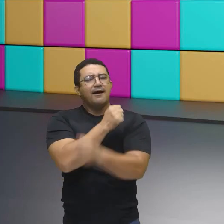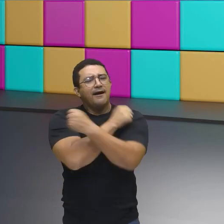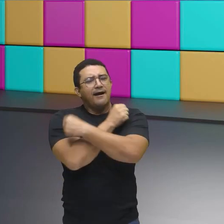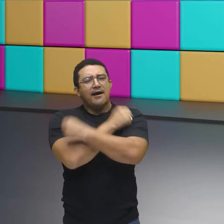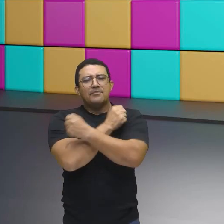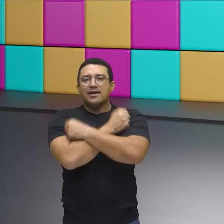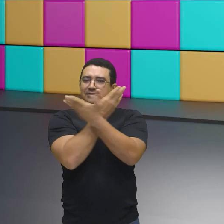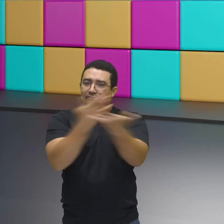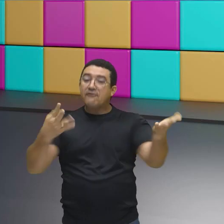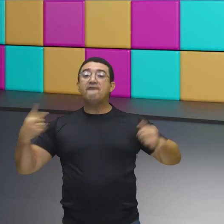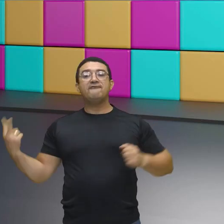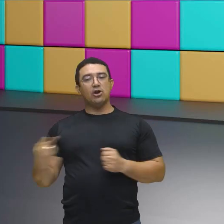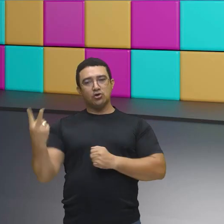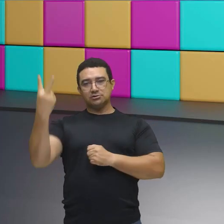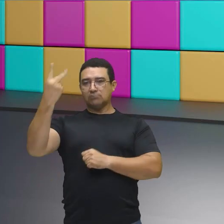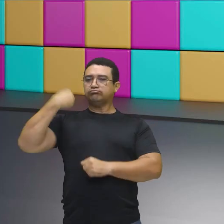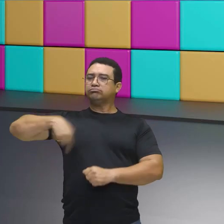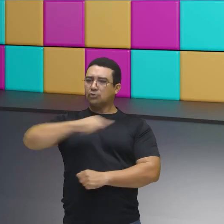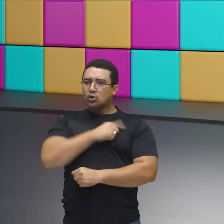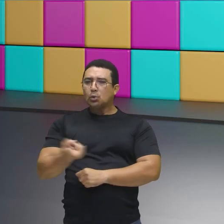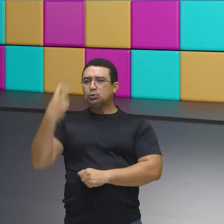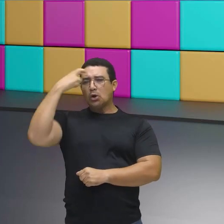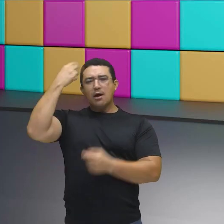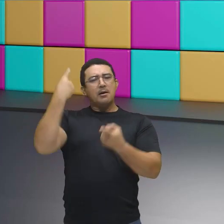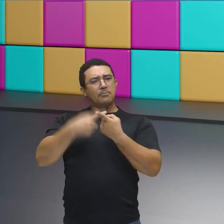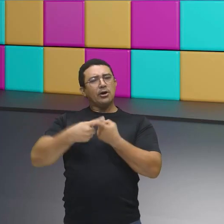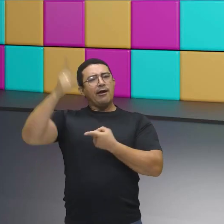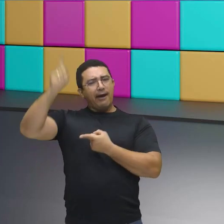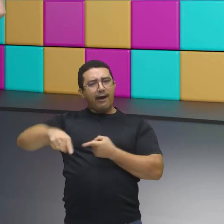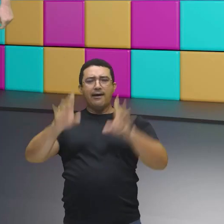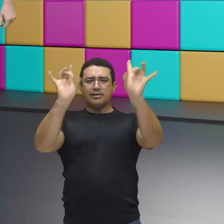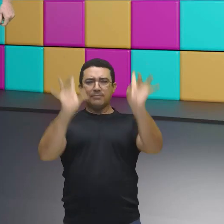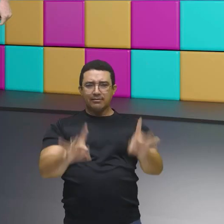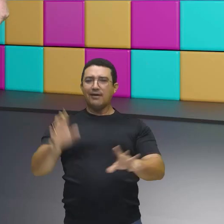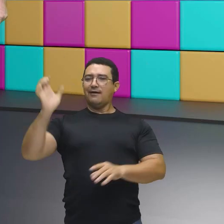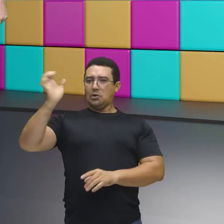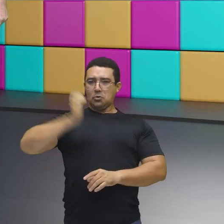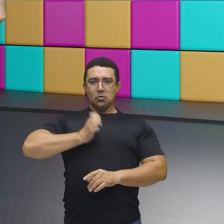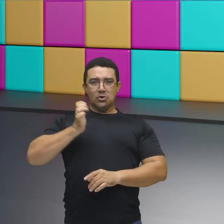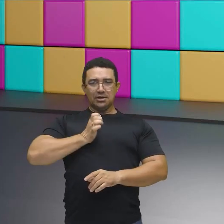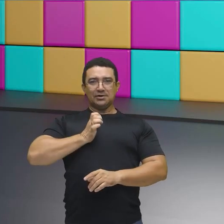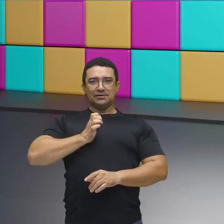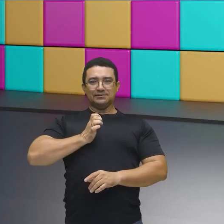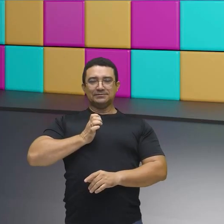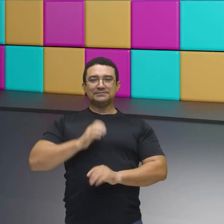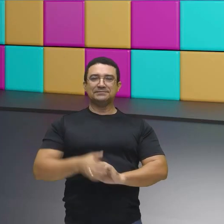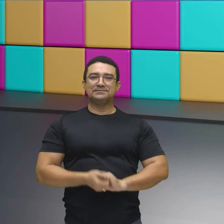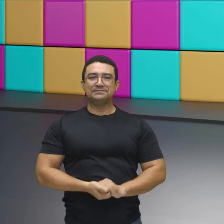vamos valorizar a nossa cultura, porque ela é riquíssima e podemos ficar ricos também.